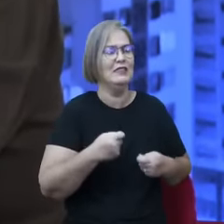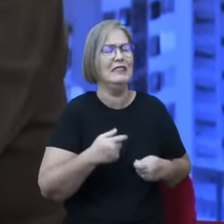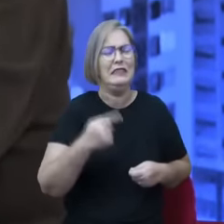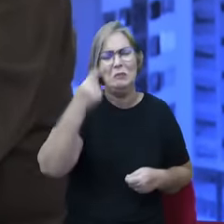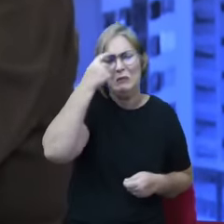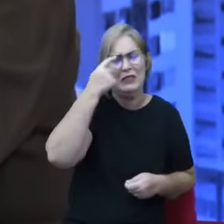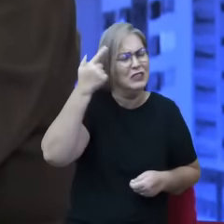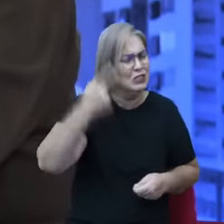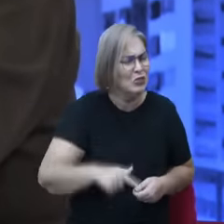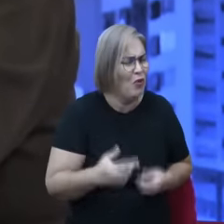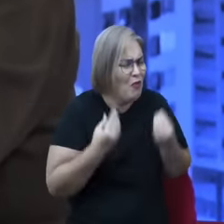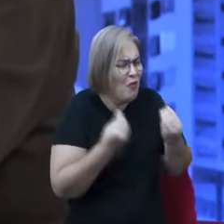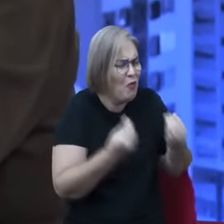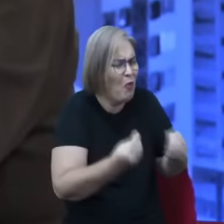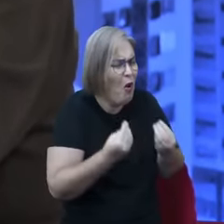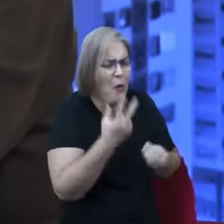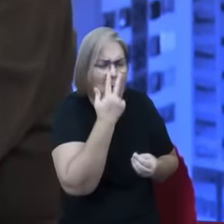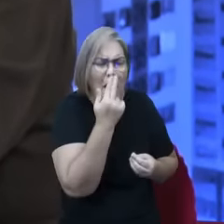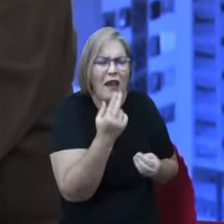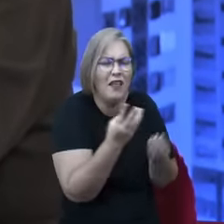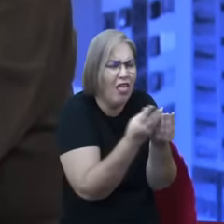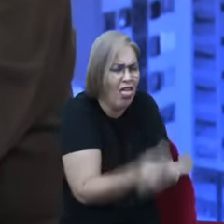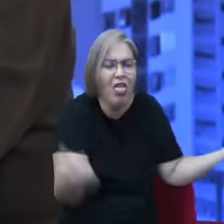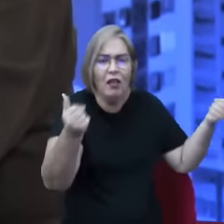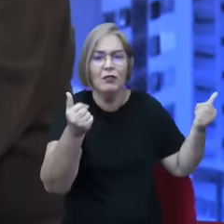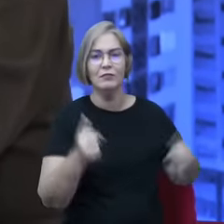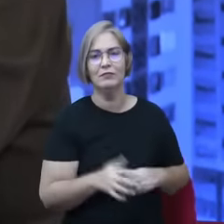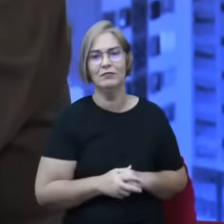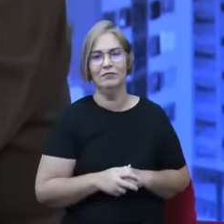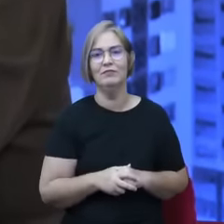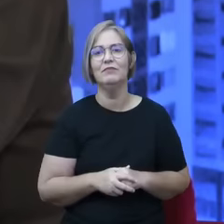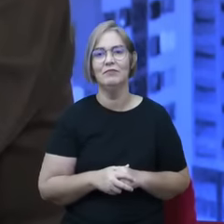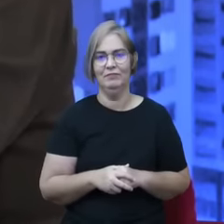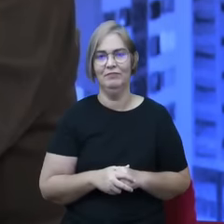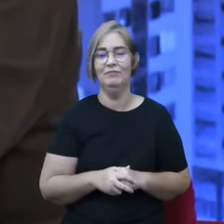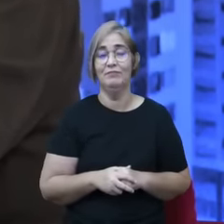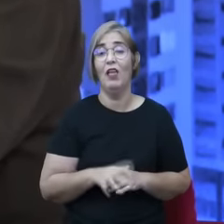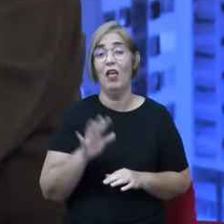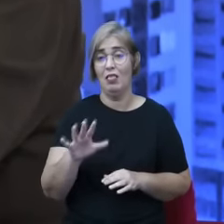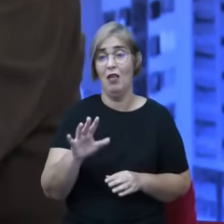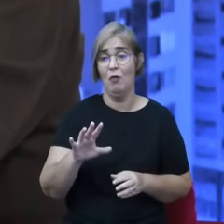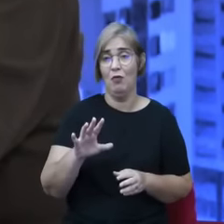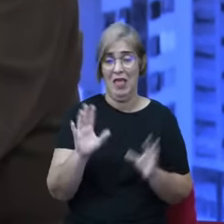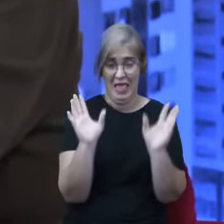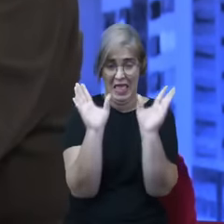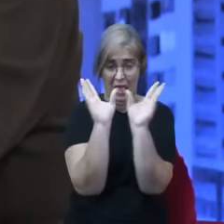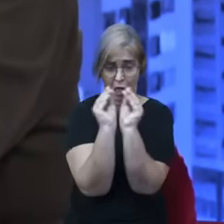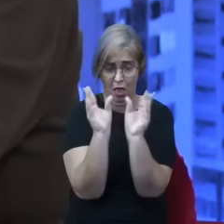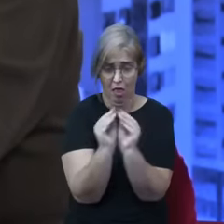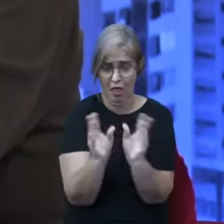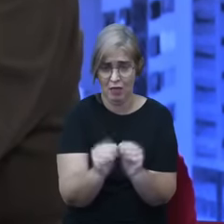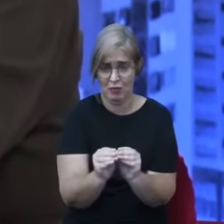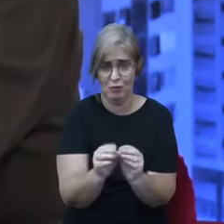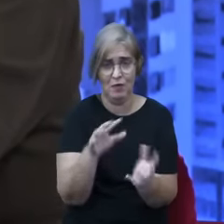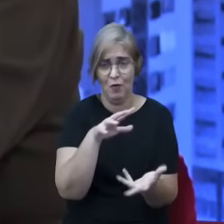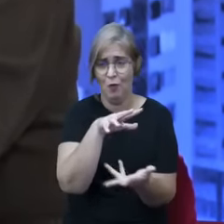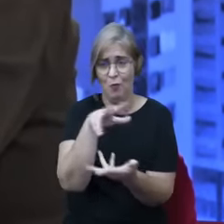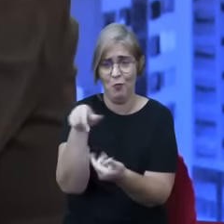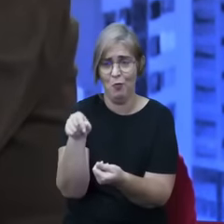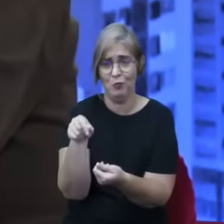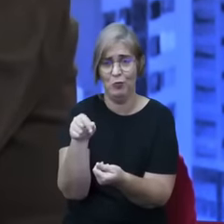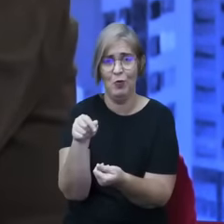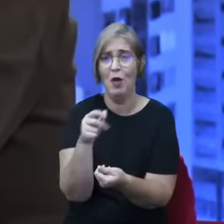pensamento. Então, eh, definir e resumir o mundo, como diz o Cami, é água que escoa,